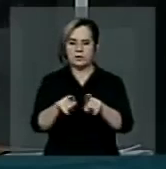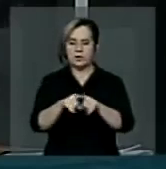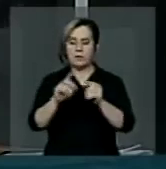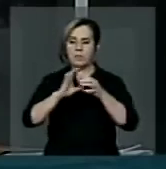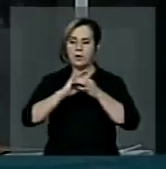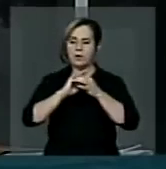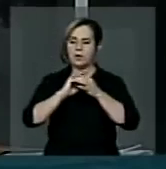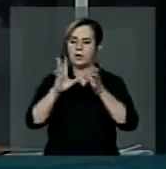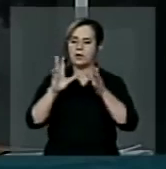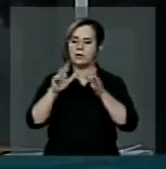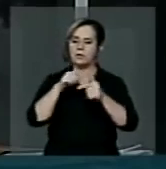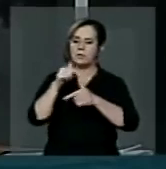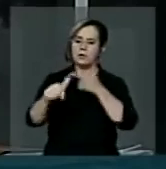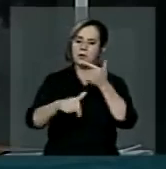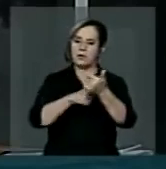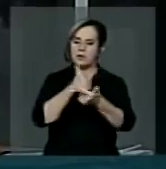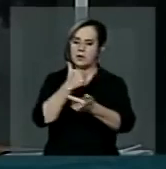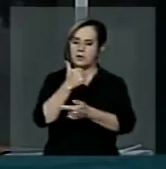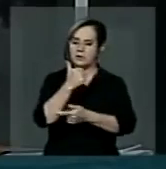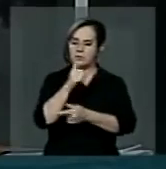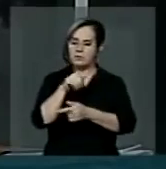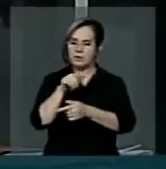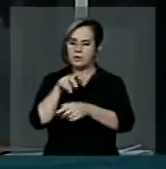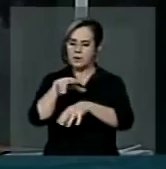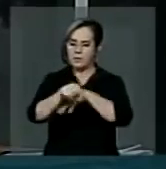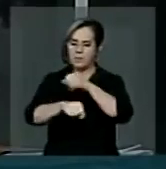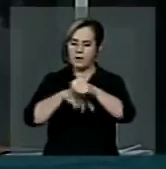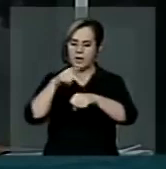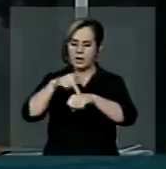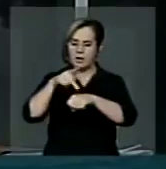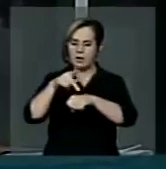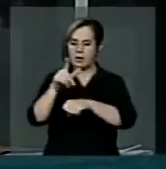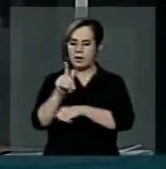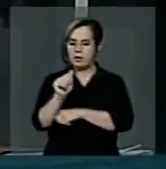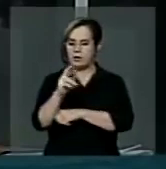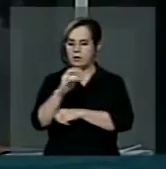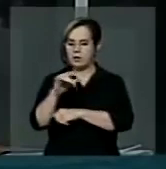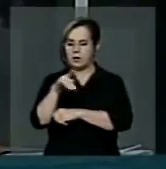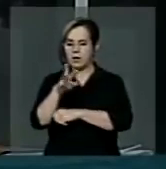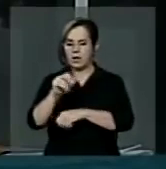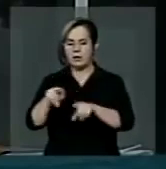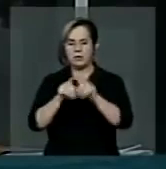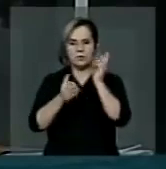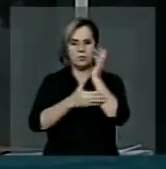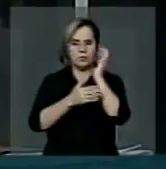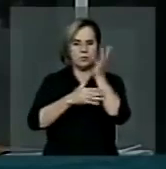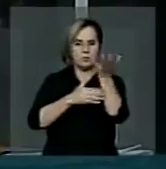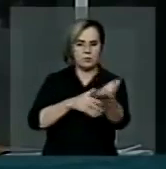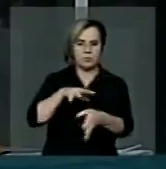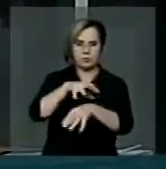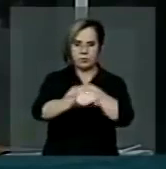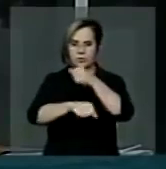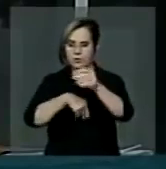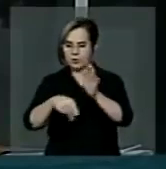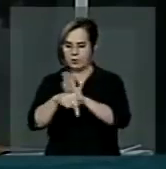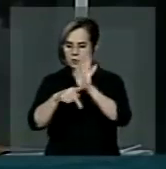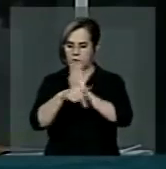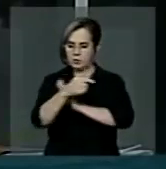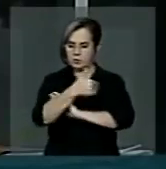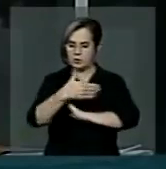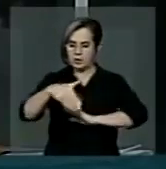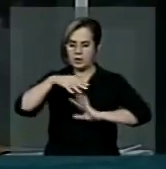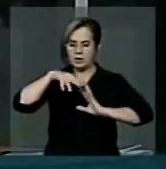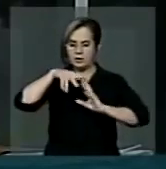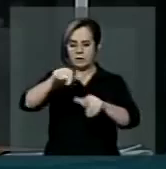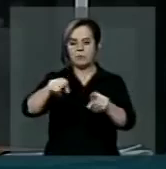criminosas de garimpagem, produção agrícola, extração de madeiras em terra da União, de todos os